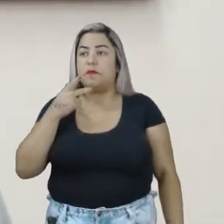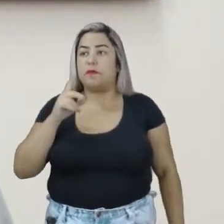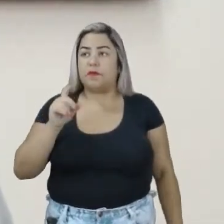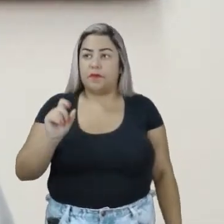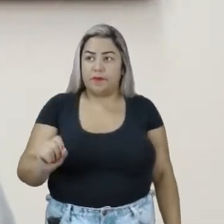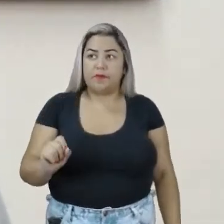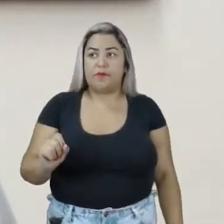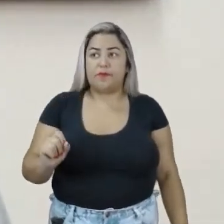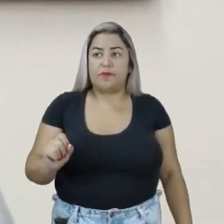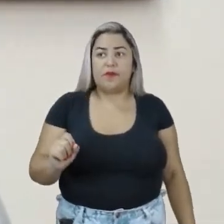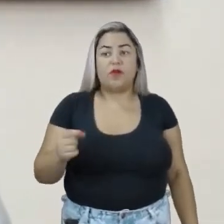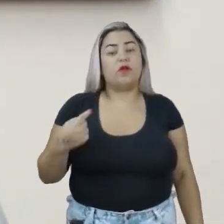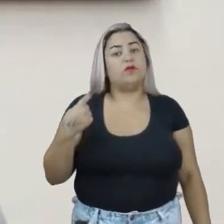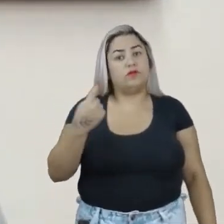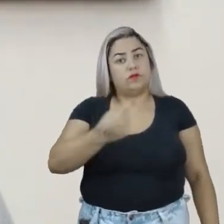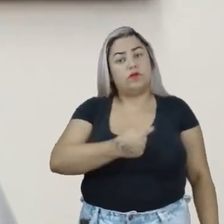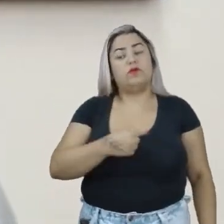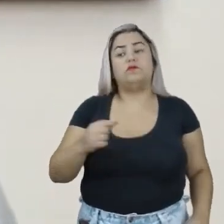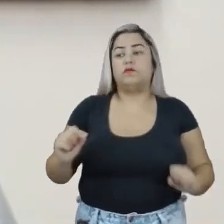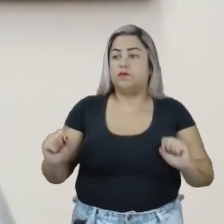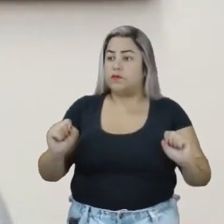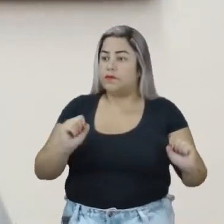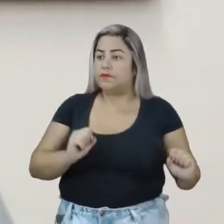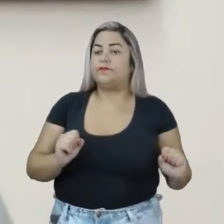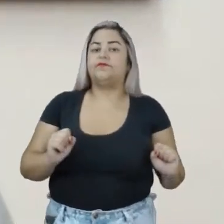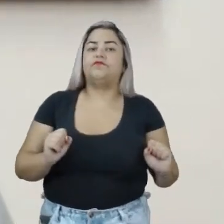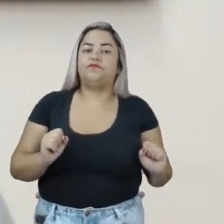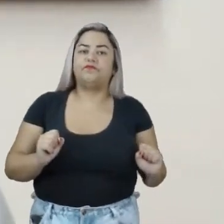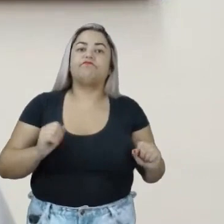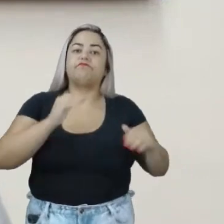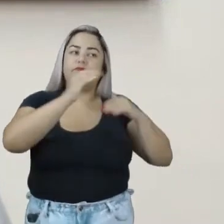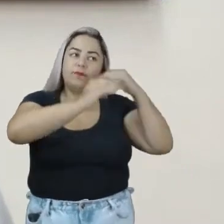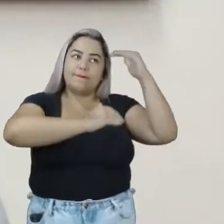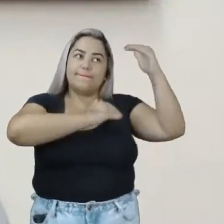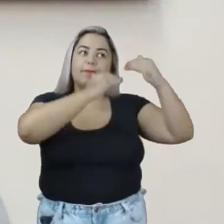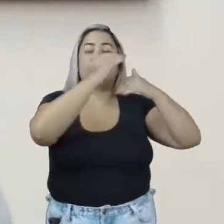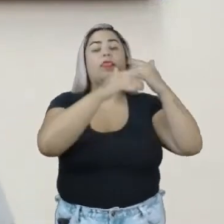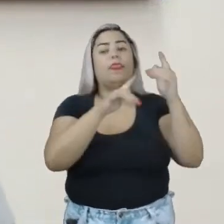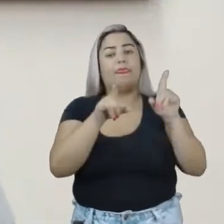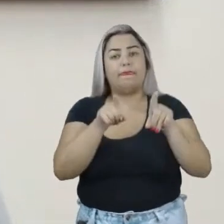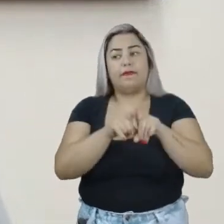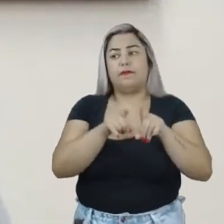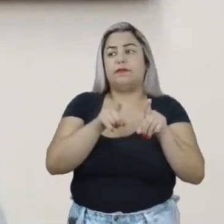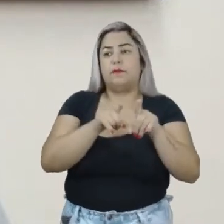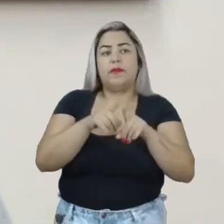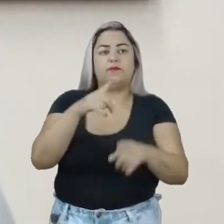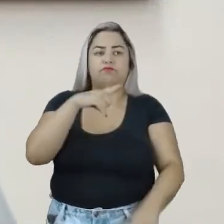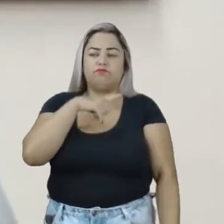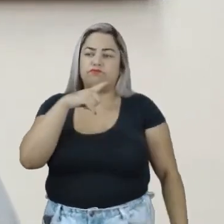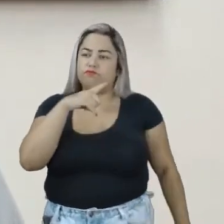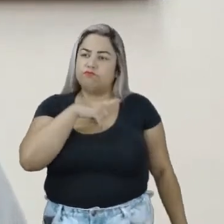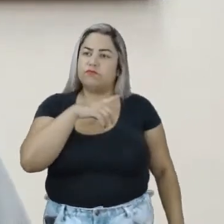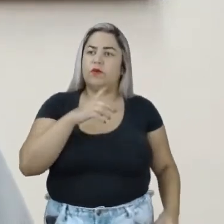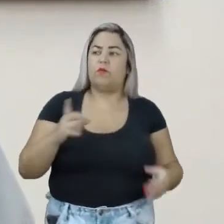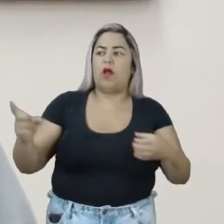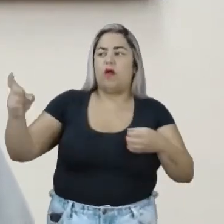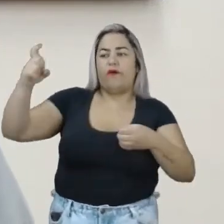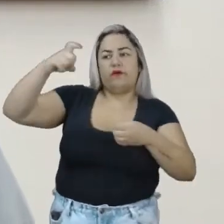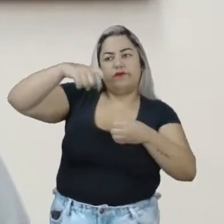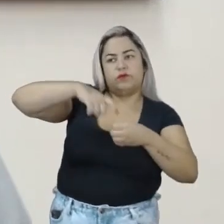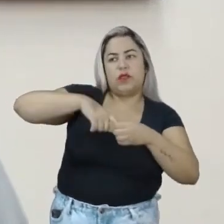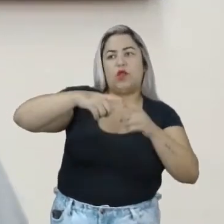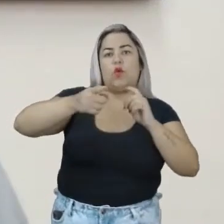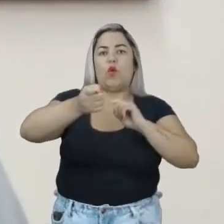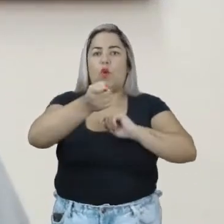que nós pudéssemos desenvolver, pudéssemos ter um processo de retomada